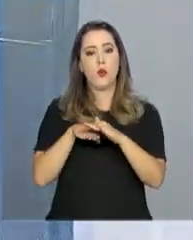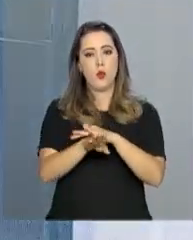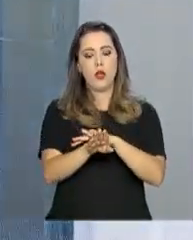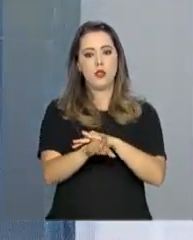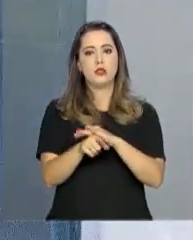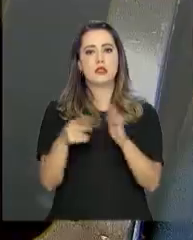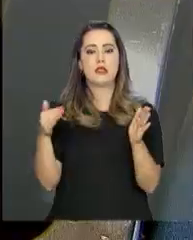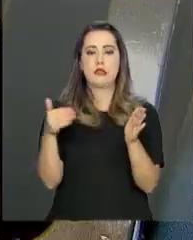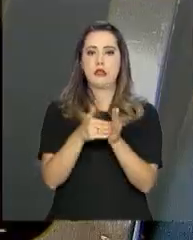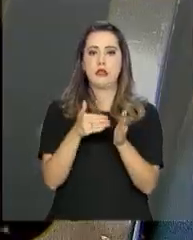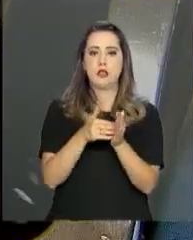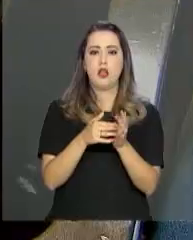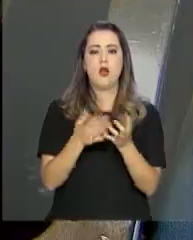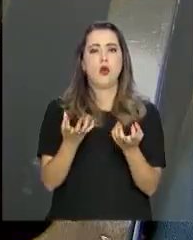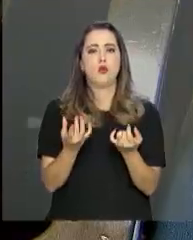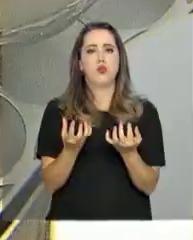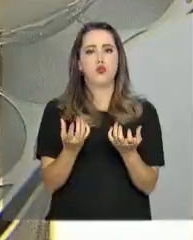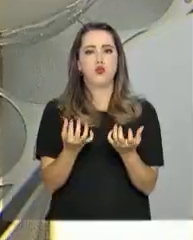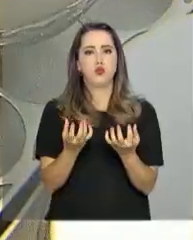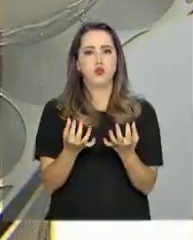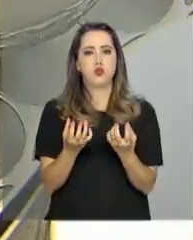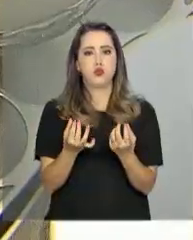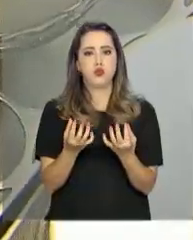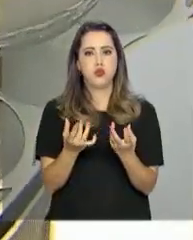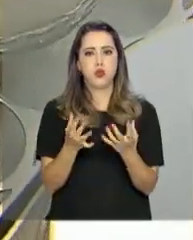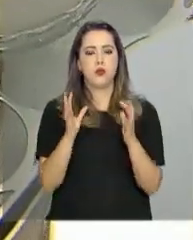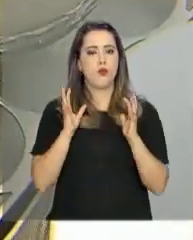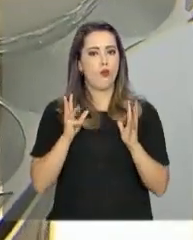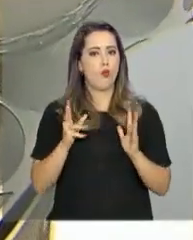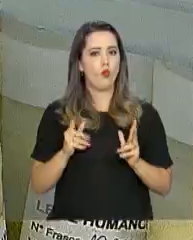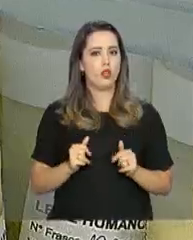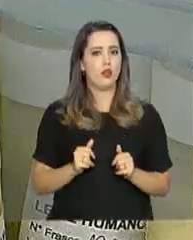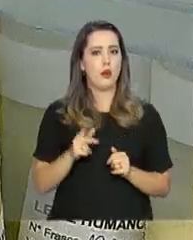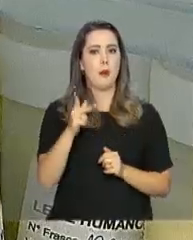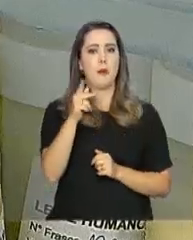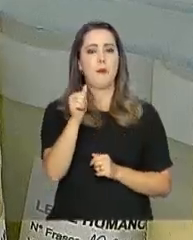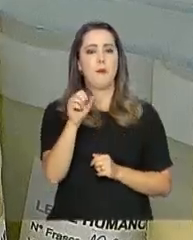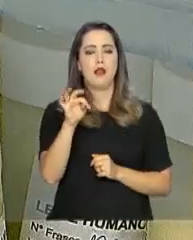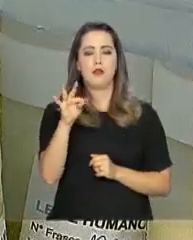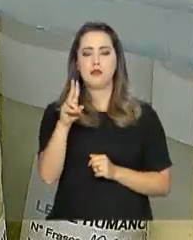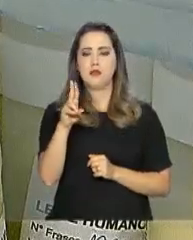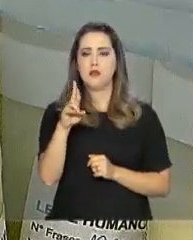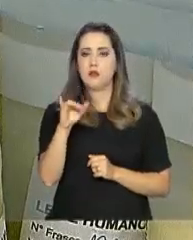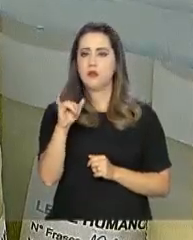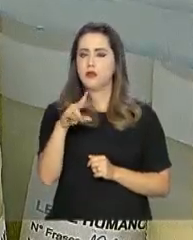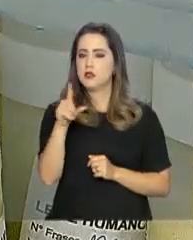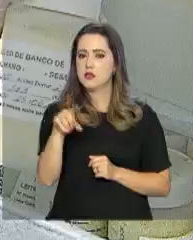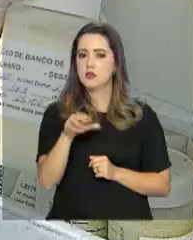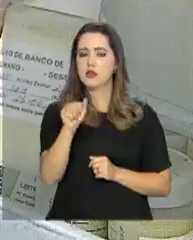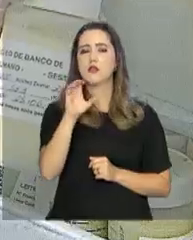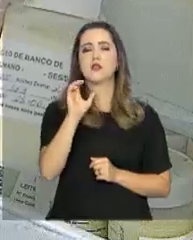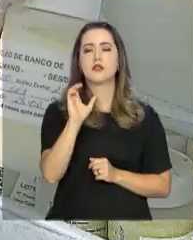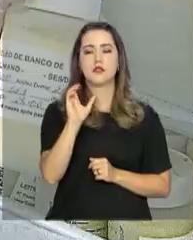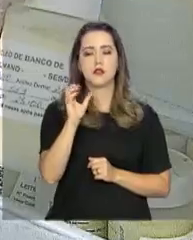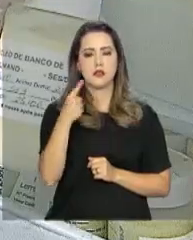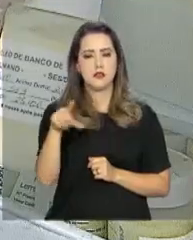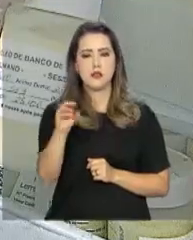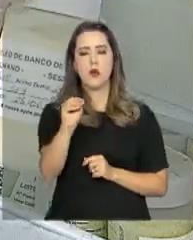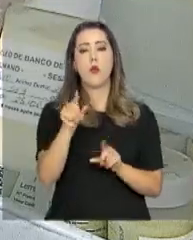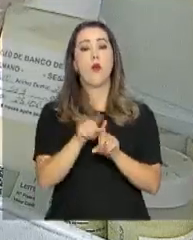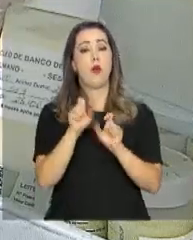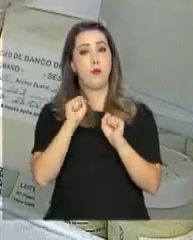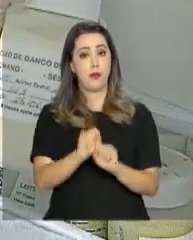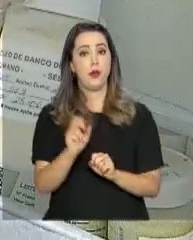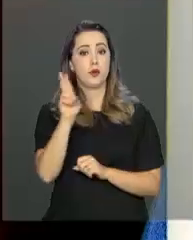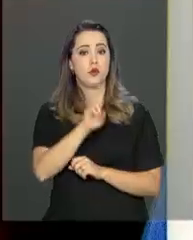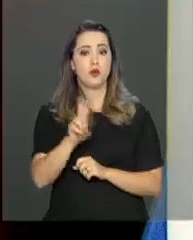da pasteurização. Depois de passar pelo processo de pasteurização, o leite está pronto para o consumo. Ajuda a salvar